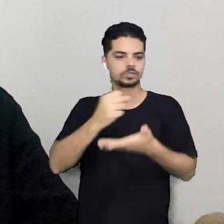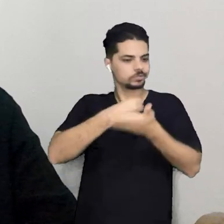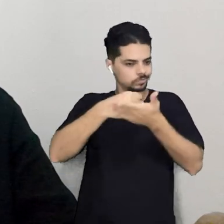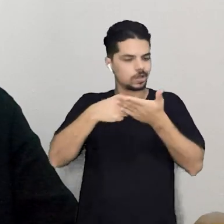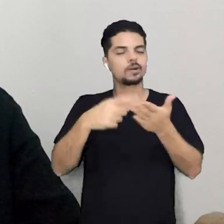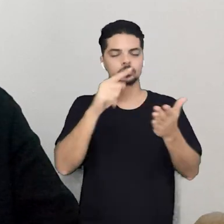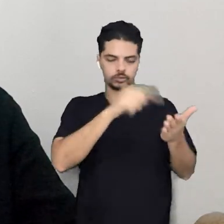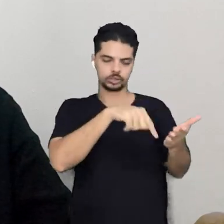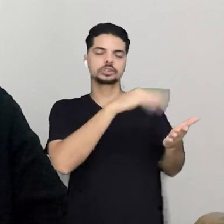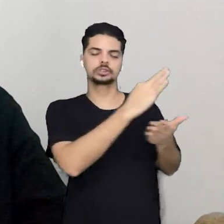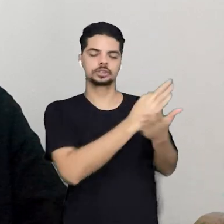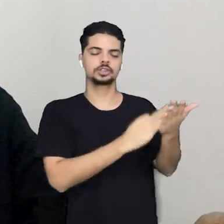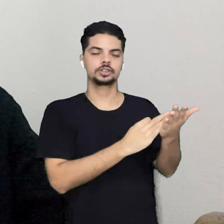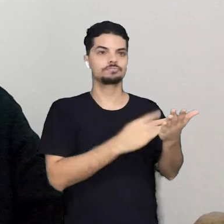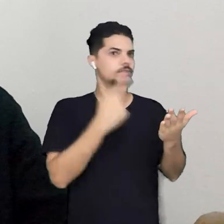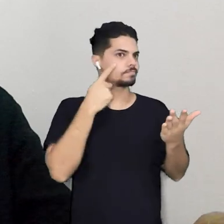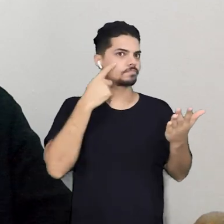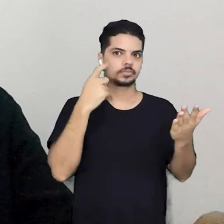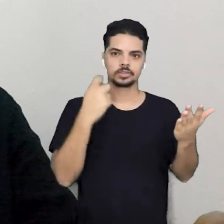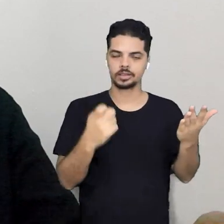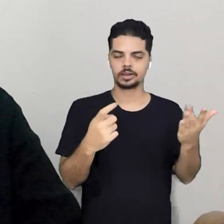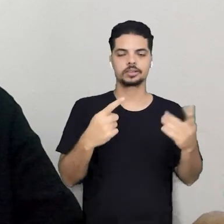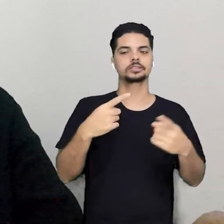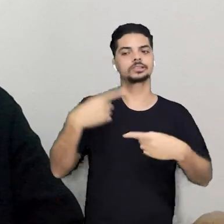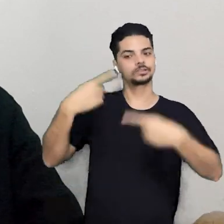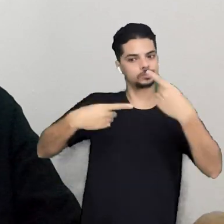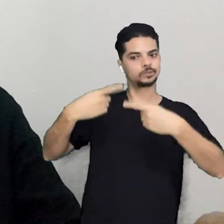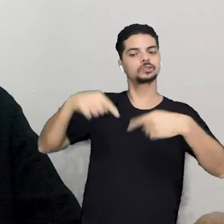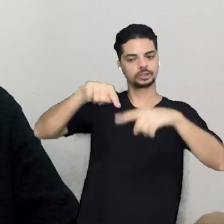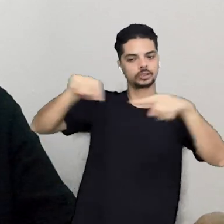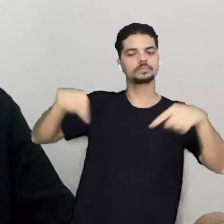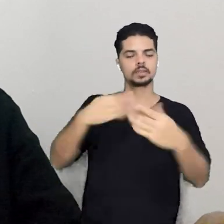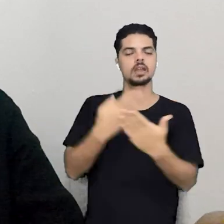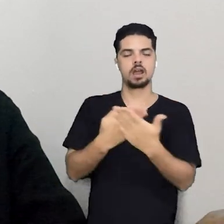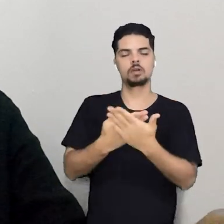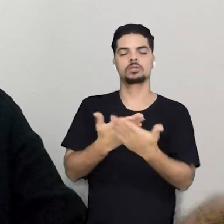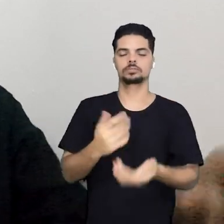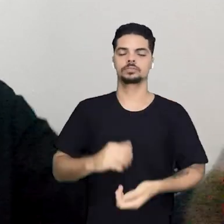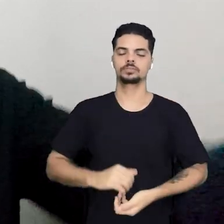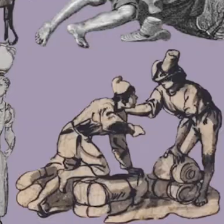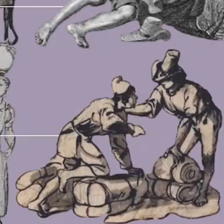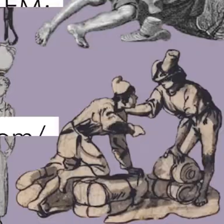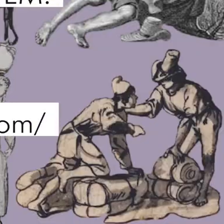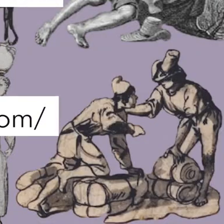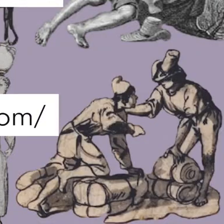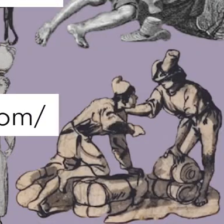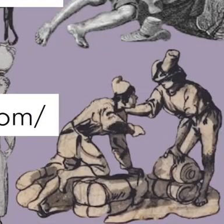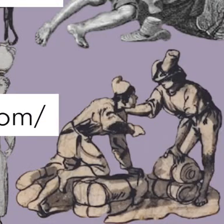bastante para os assuntos que são discutidos nesse texto em sala de aula.